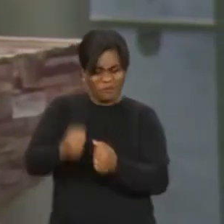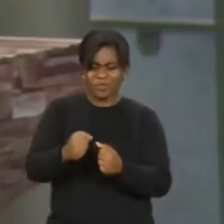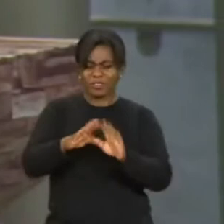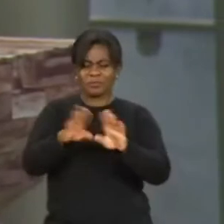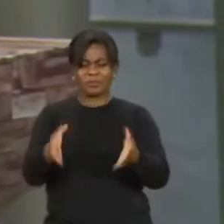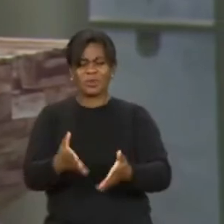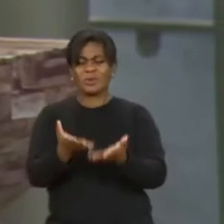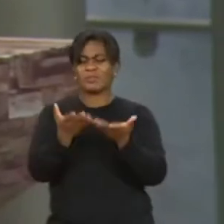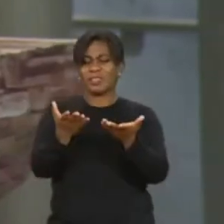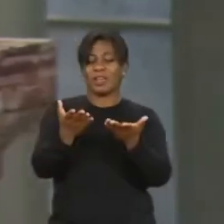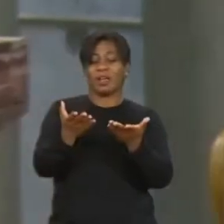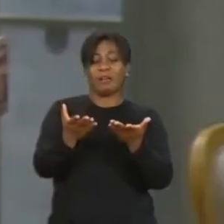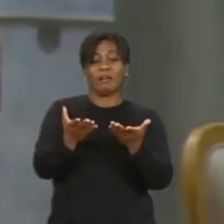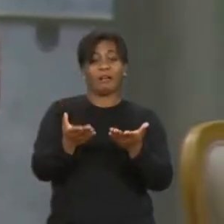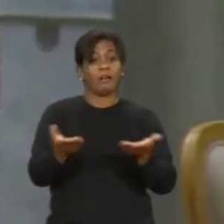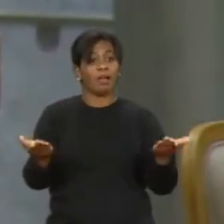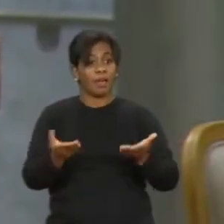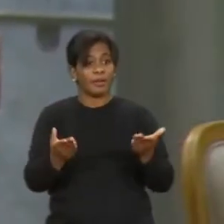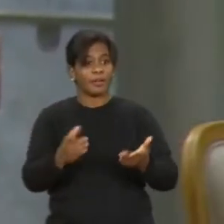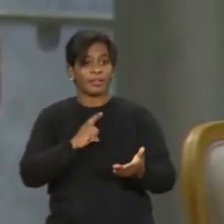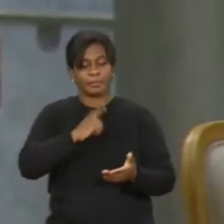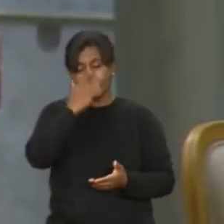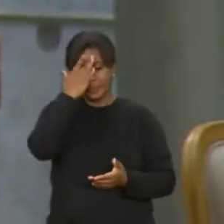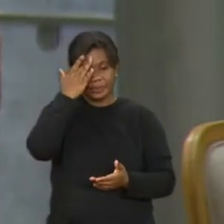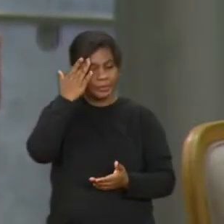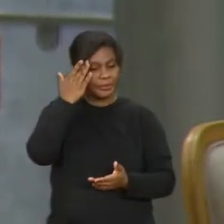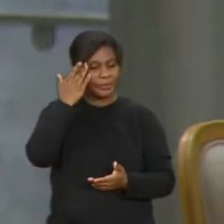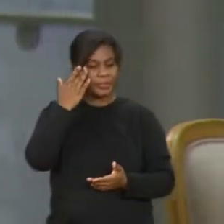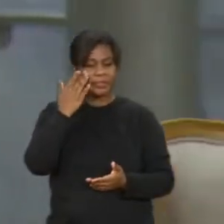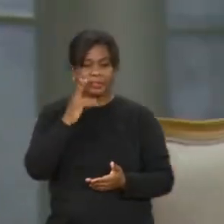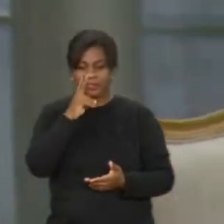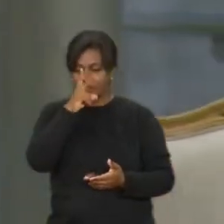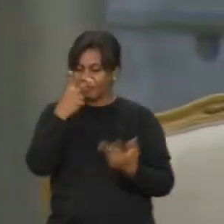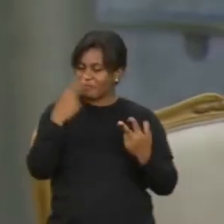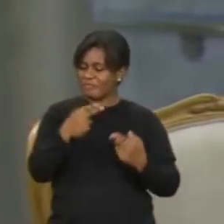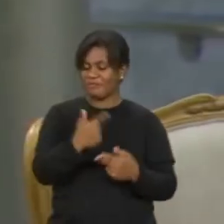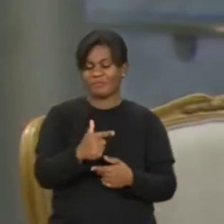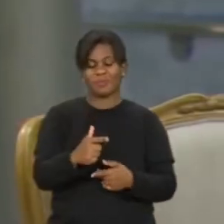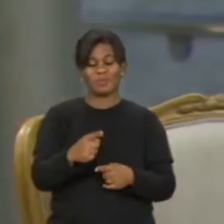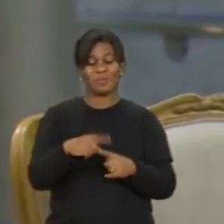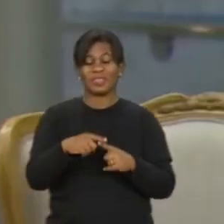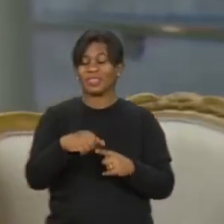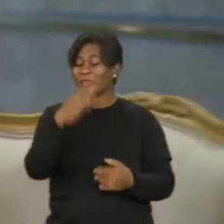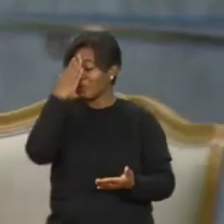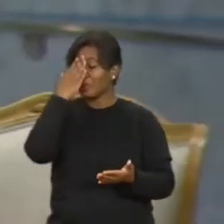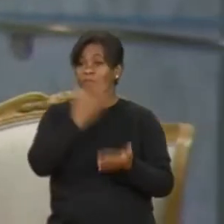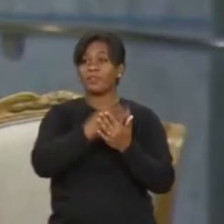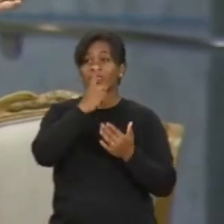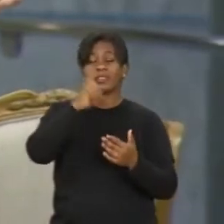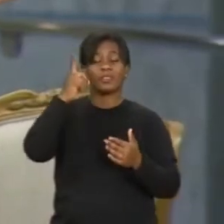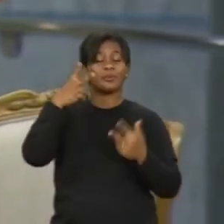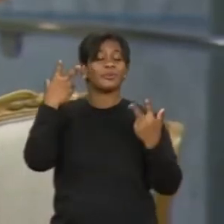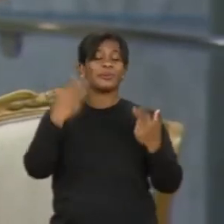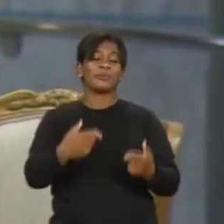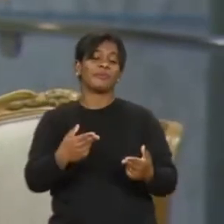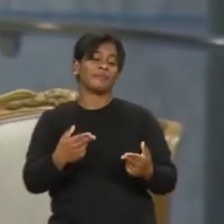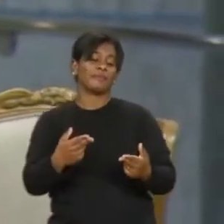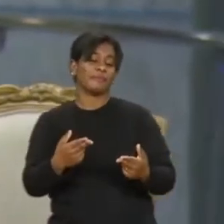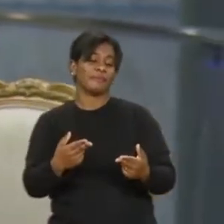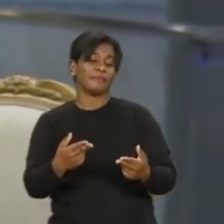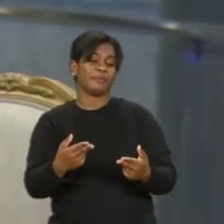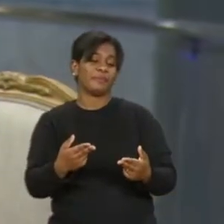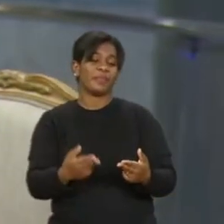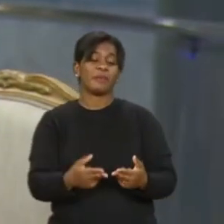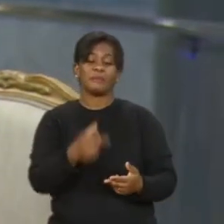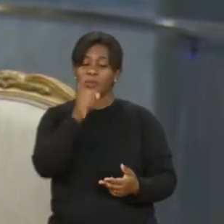as reservas. Tem gente que não faz mais isso hoje, porque ela não confia mais em Deus como confiava antes. Ela